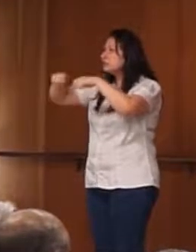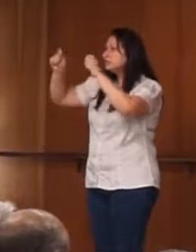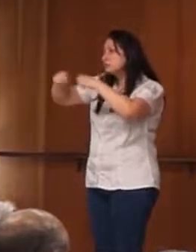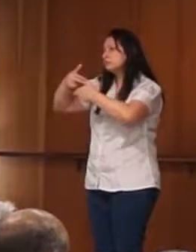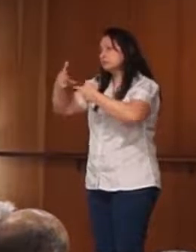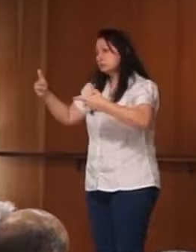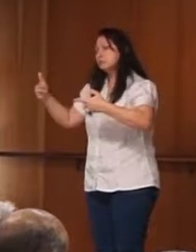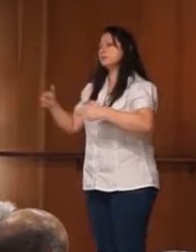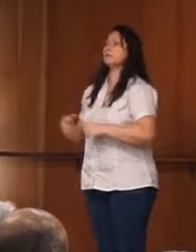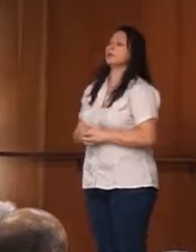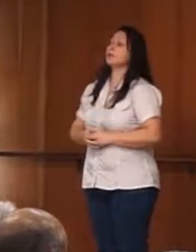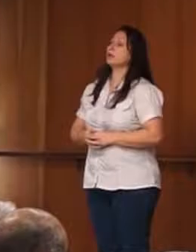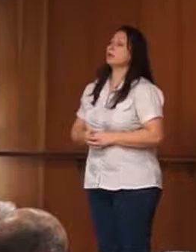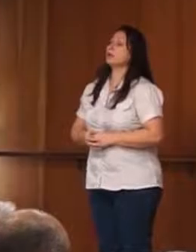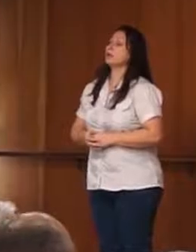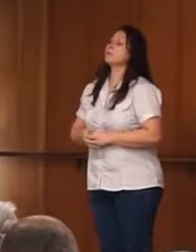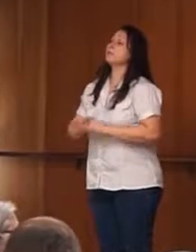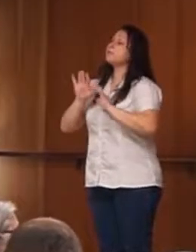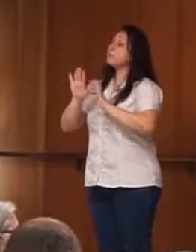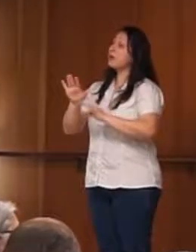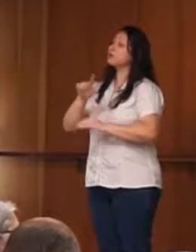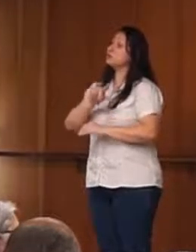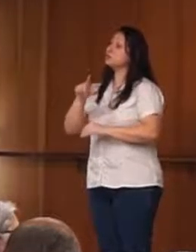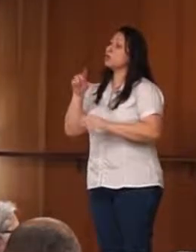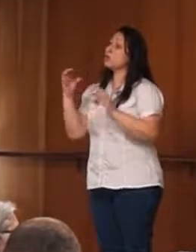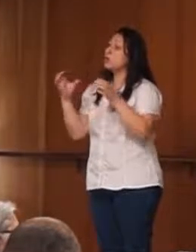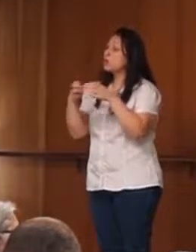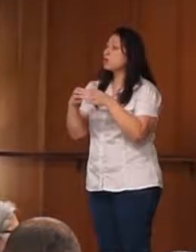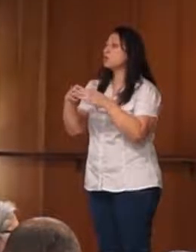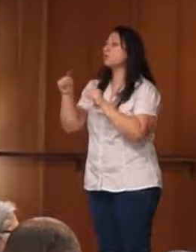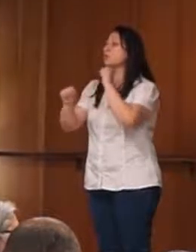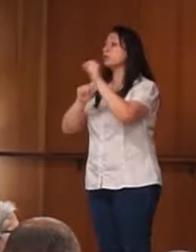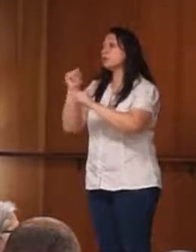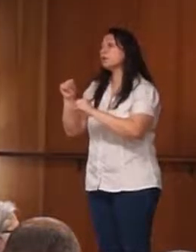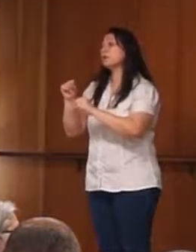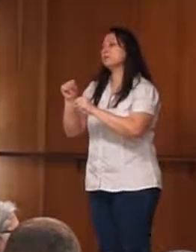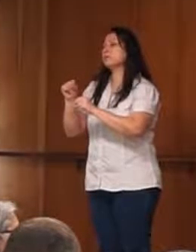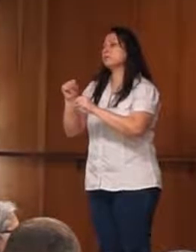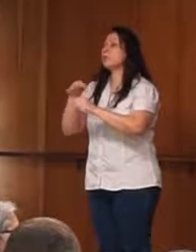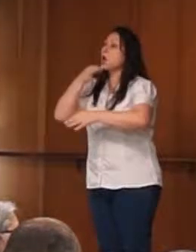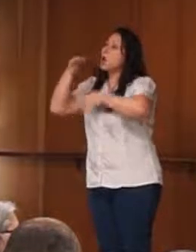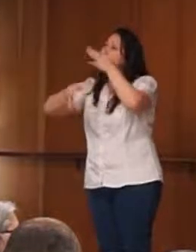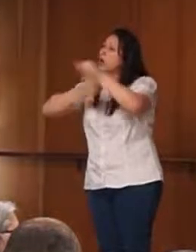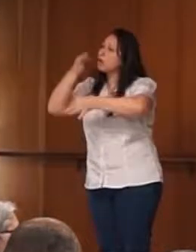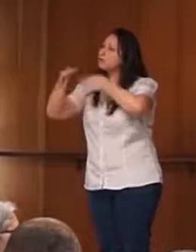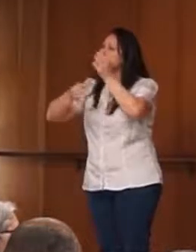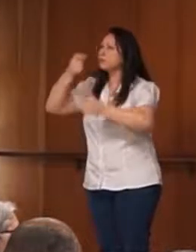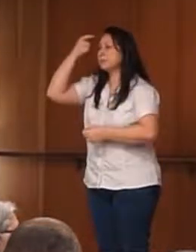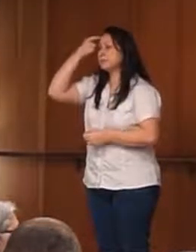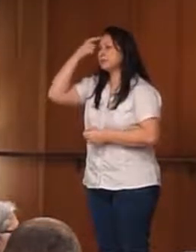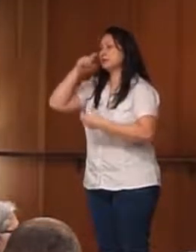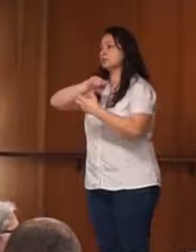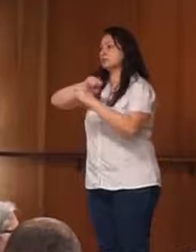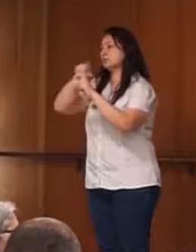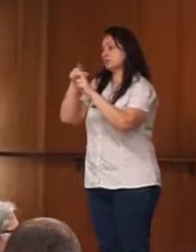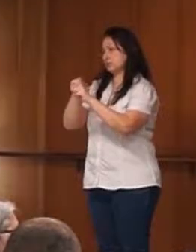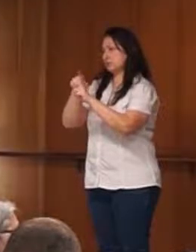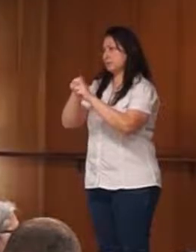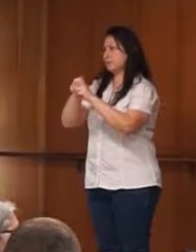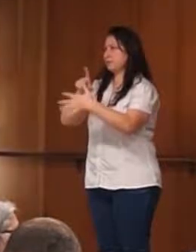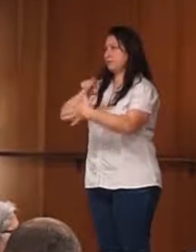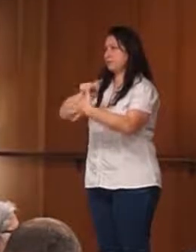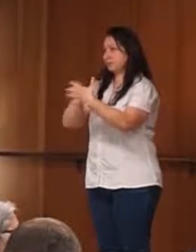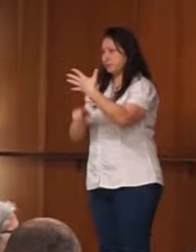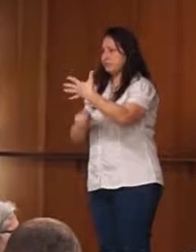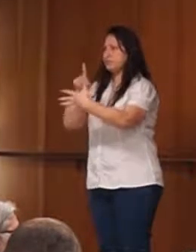da coordenação do estrito senso, recomenda-se que essas ações levem em consideração 5 aspectos, né? A